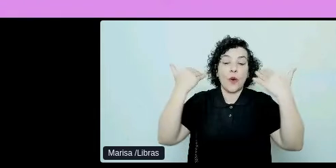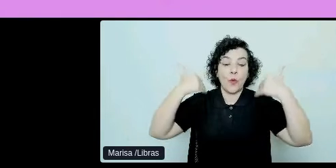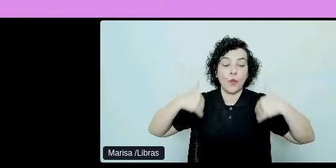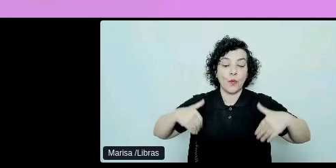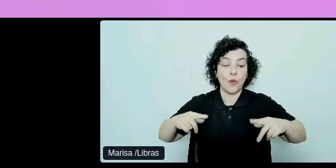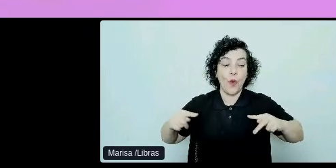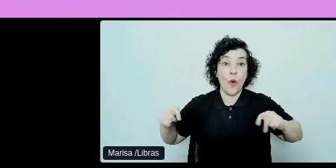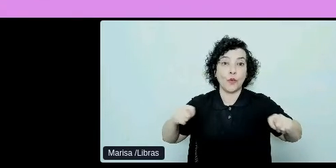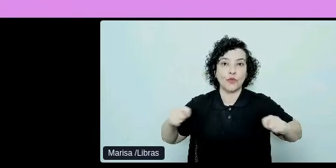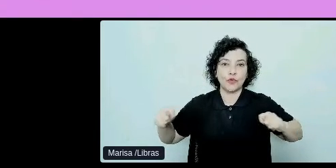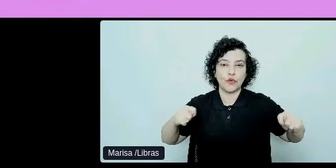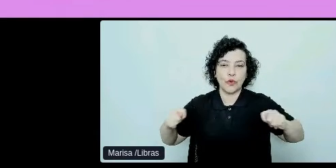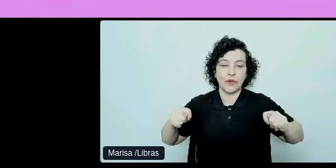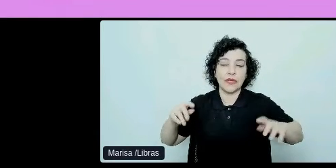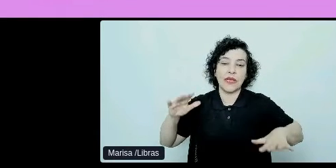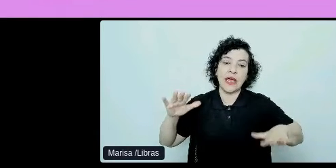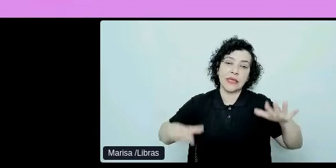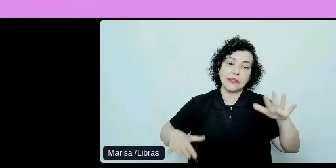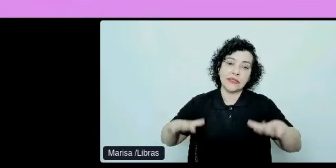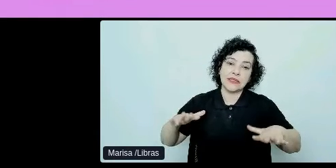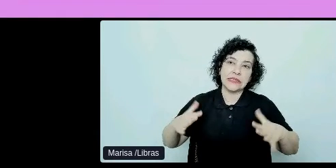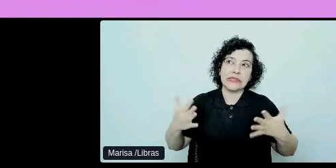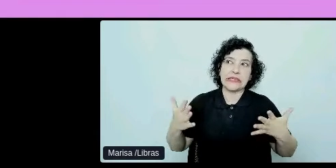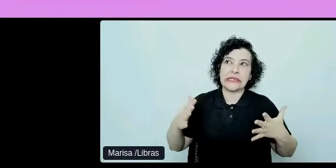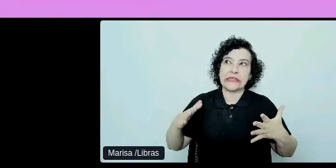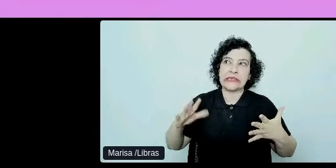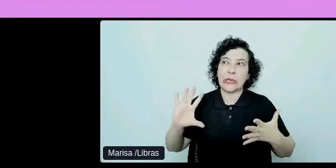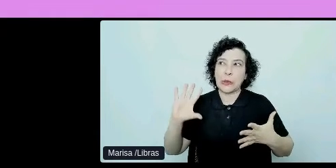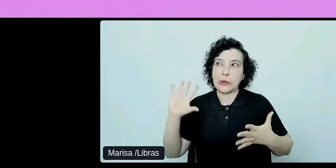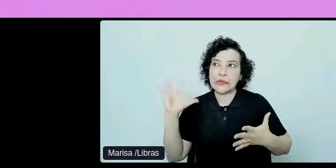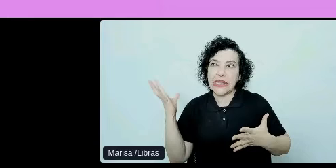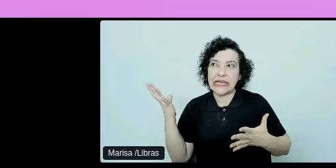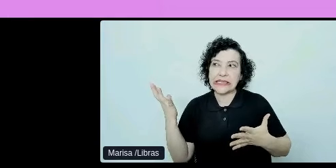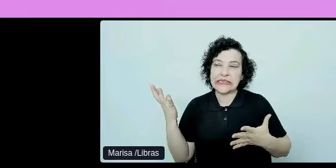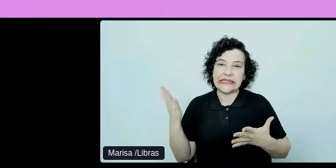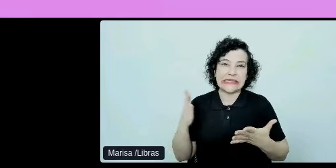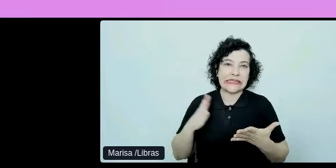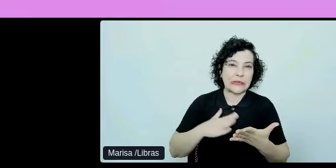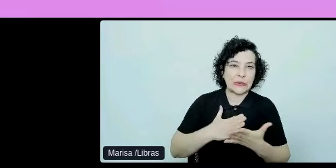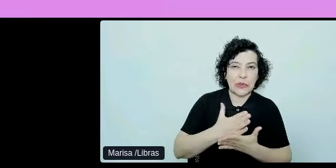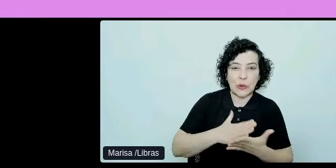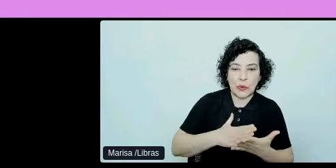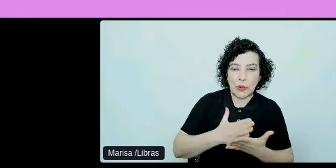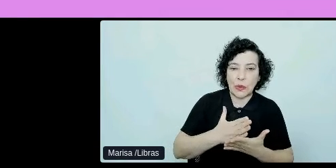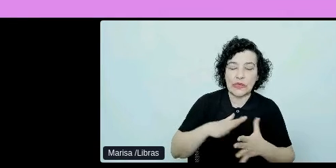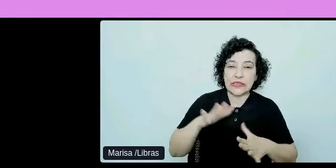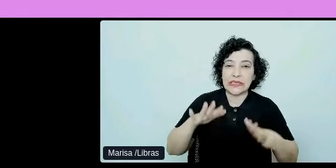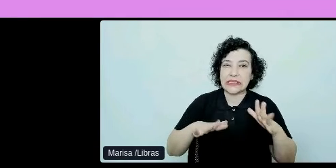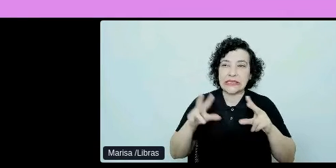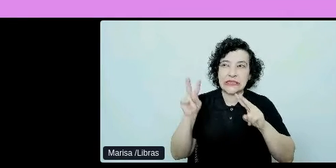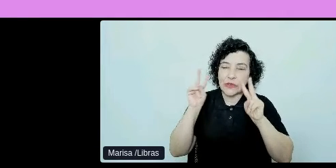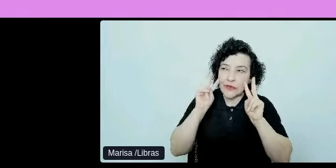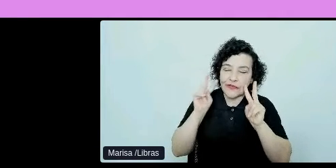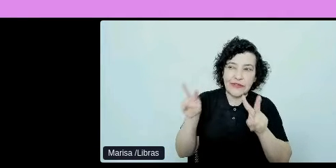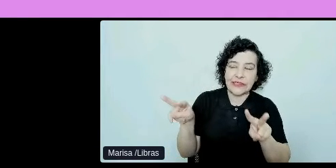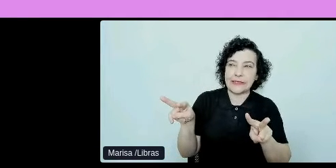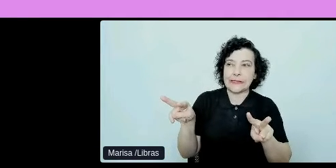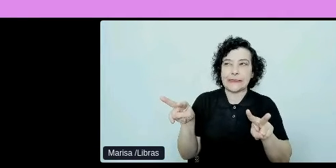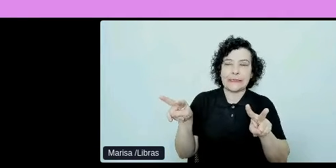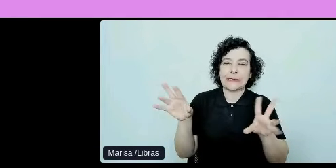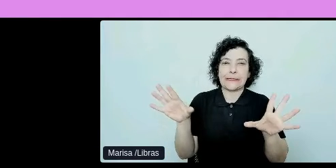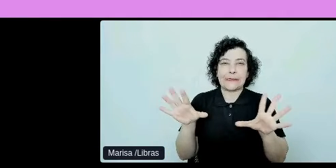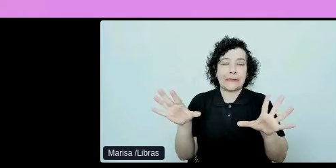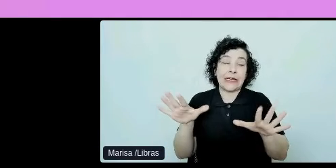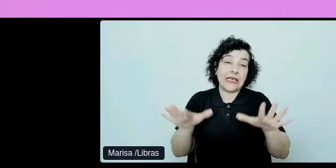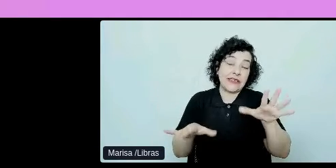tem estímulos que estão incomodando a gente, pode ser um estímulo sensorial, então uma pessoa que às vezes tem